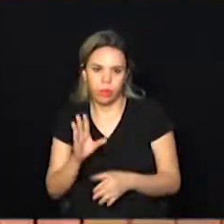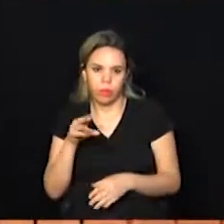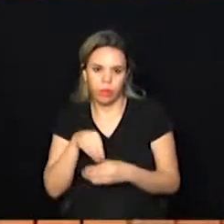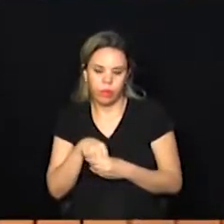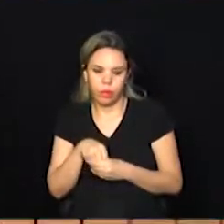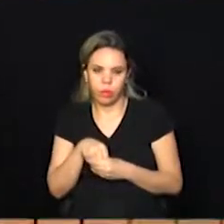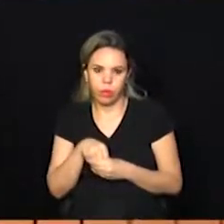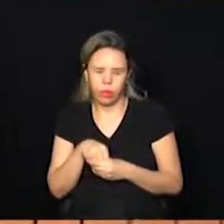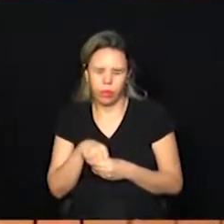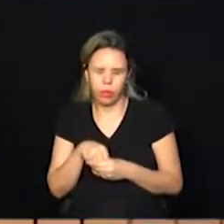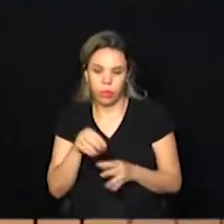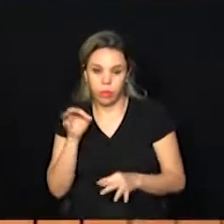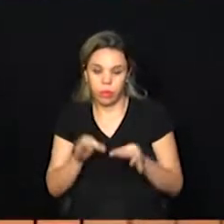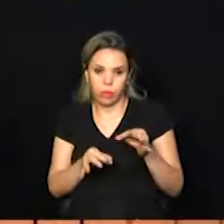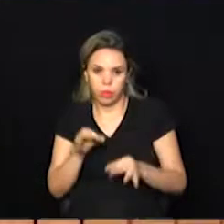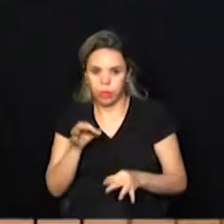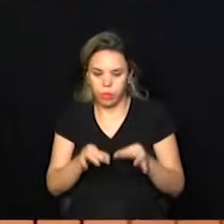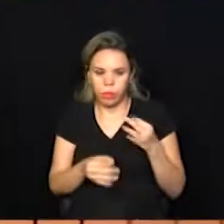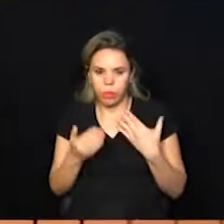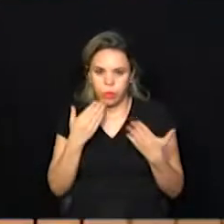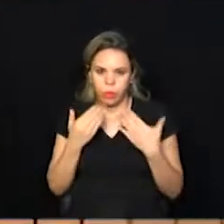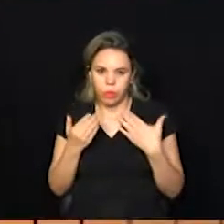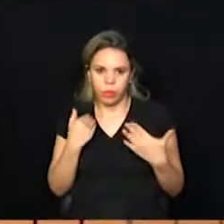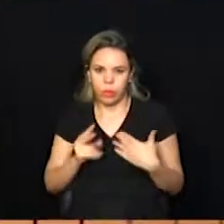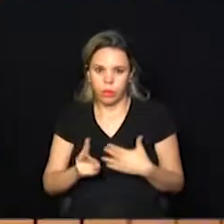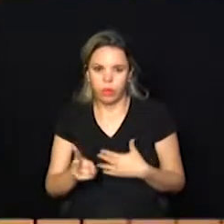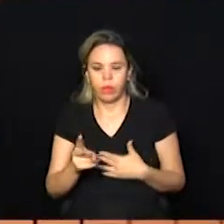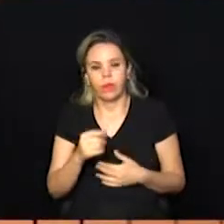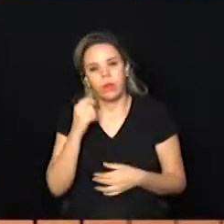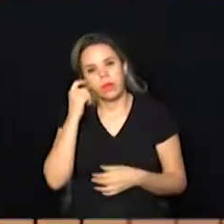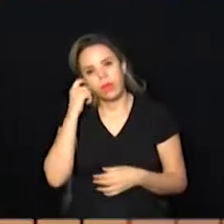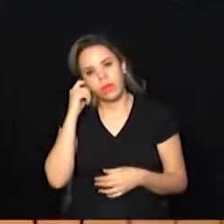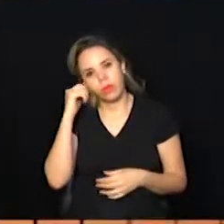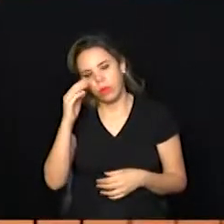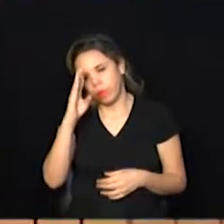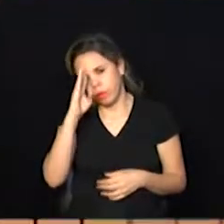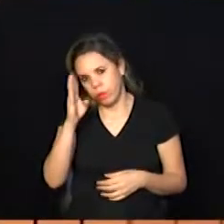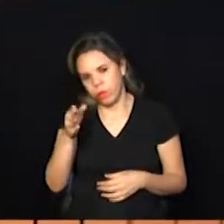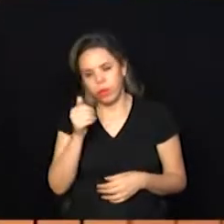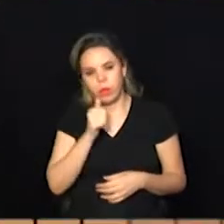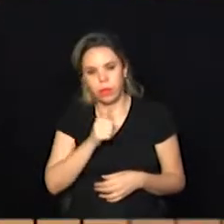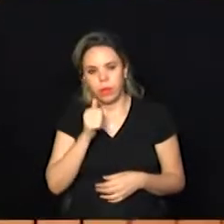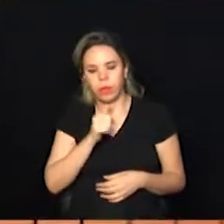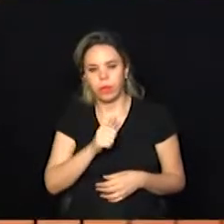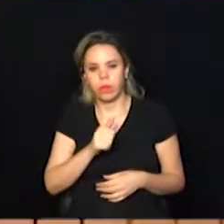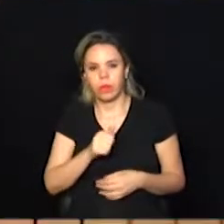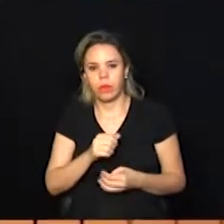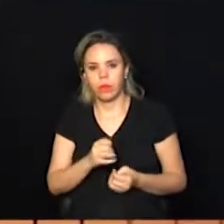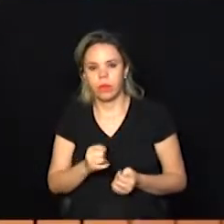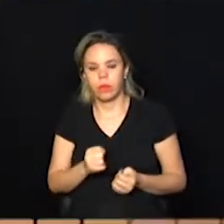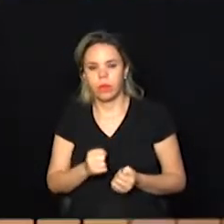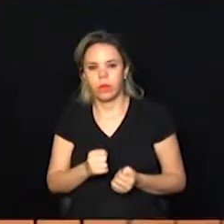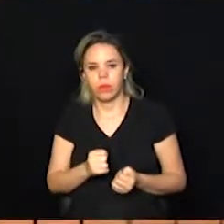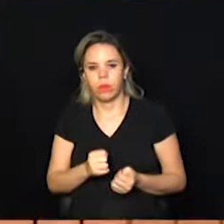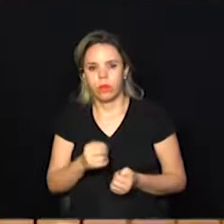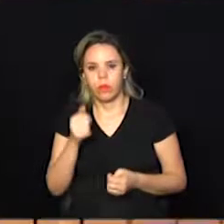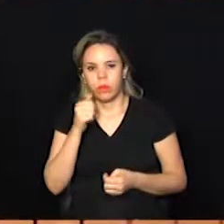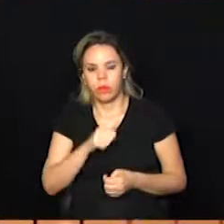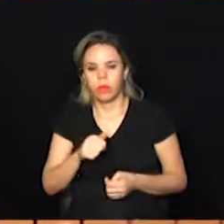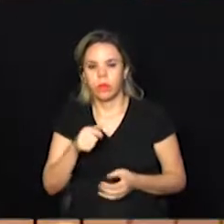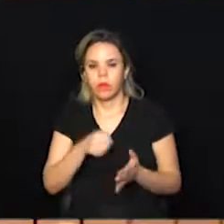próprio judiciário. Isso tem sido um debate constante, principalmente das mulheres, as mulheres que